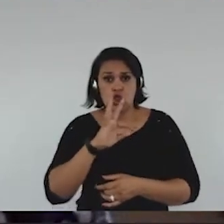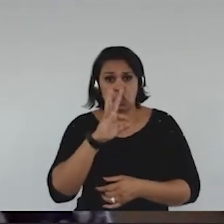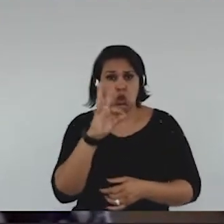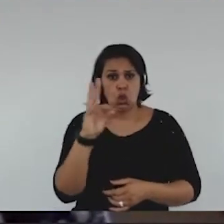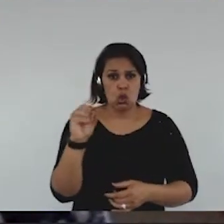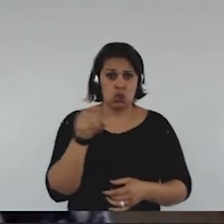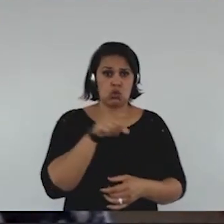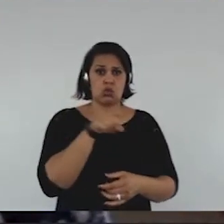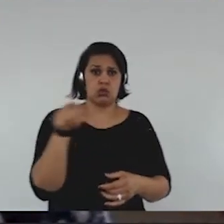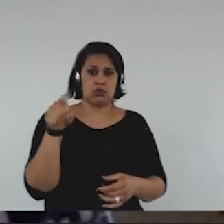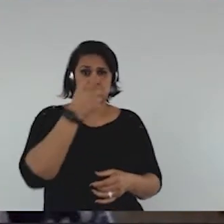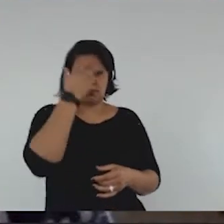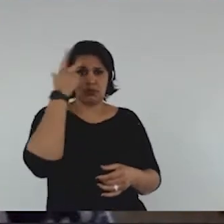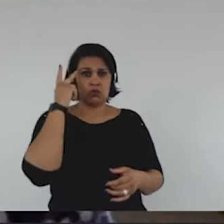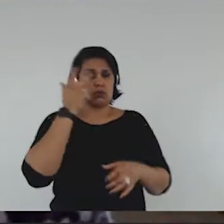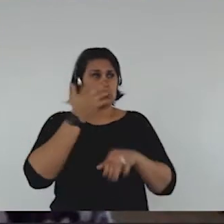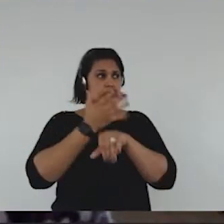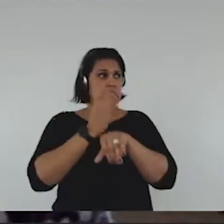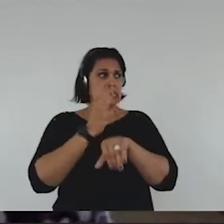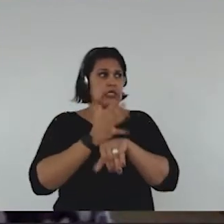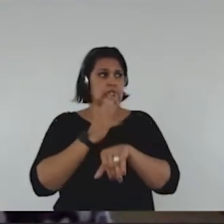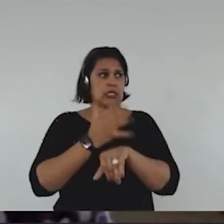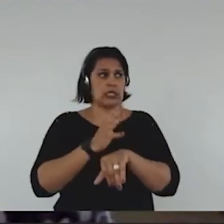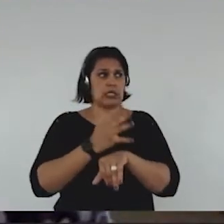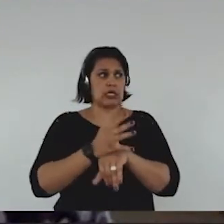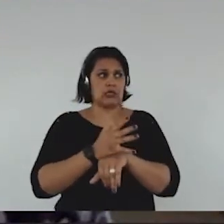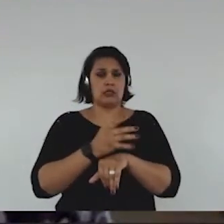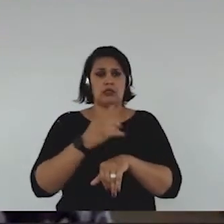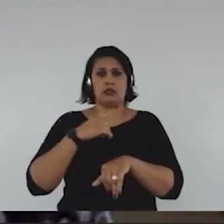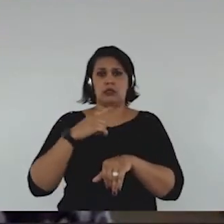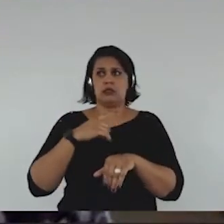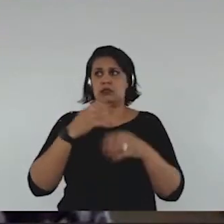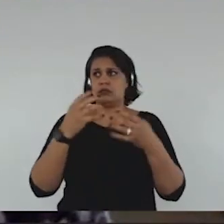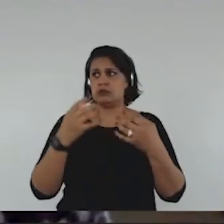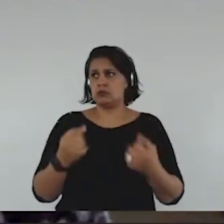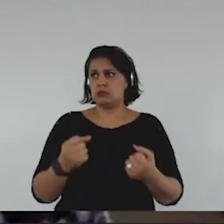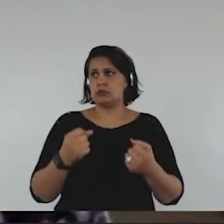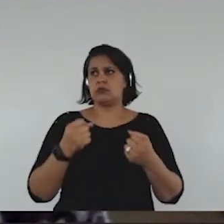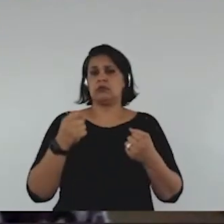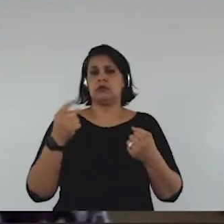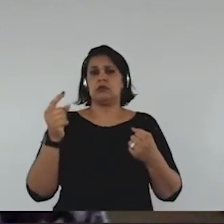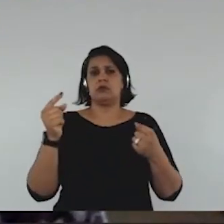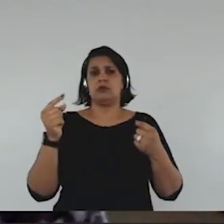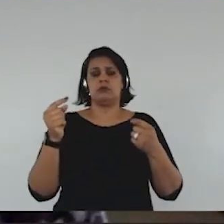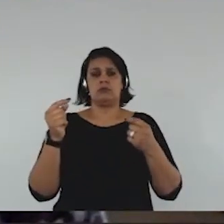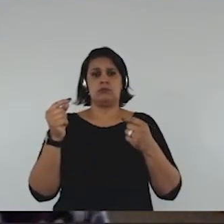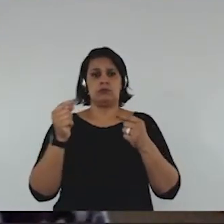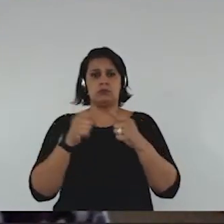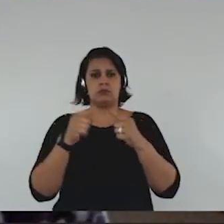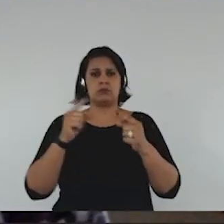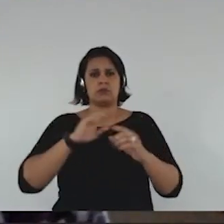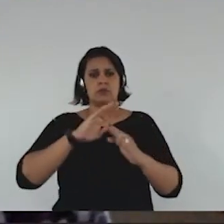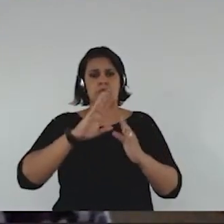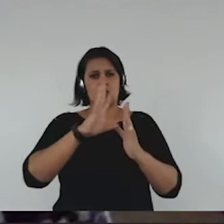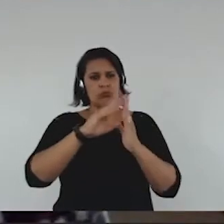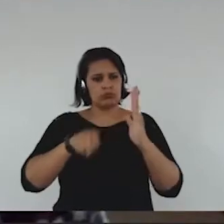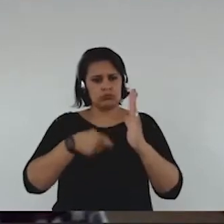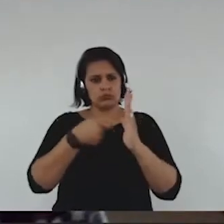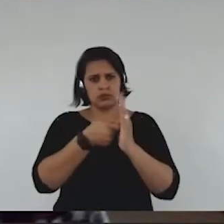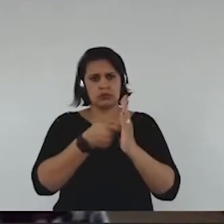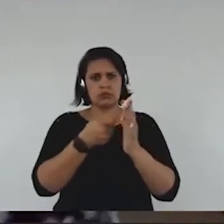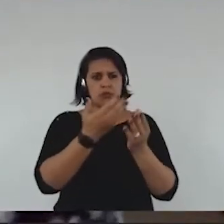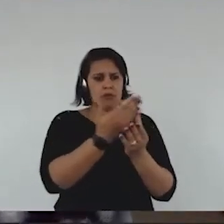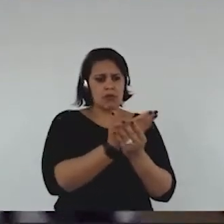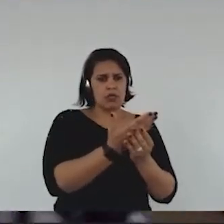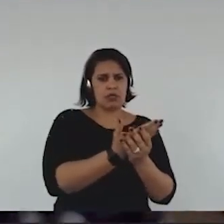foram treinados para o recebimento das petições eletrônicas em pastas exclusivas de cada parte. No